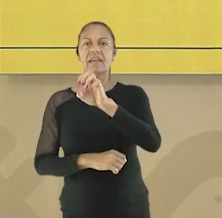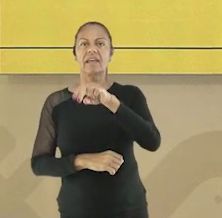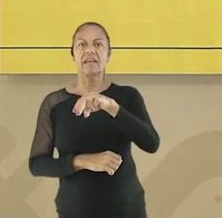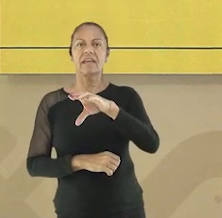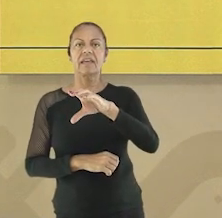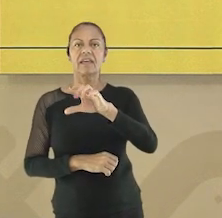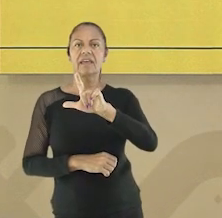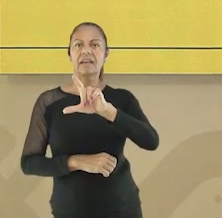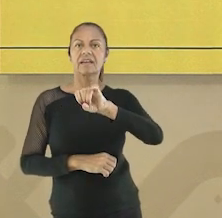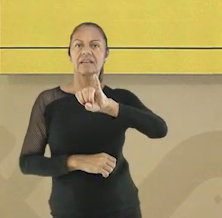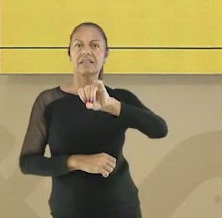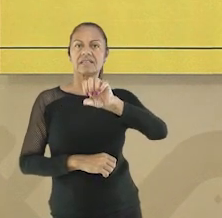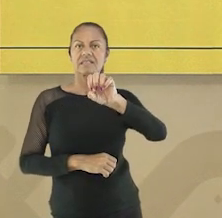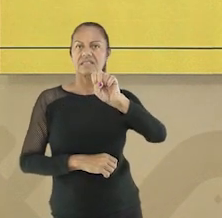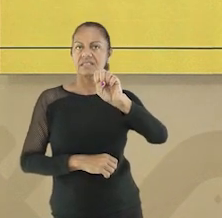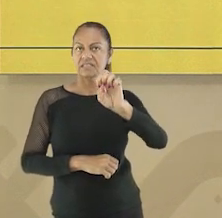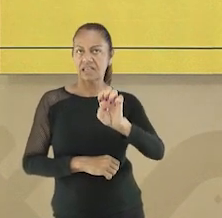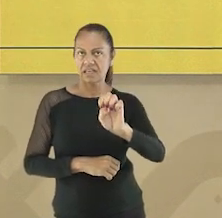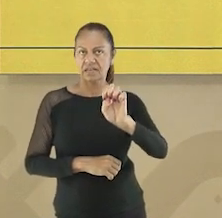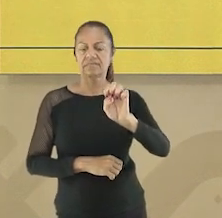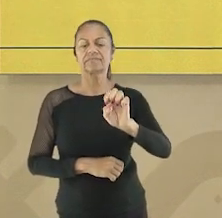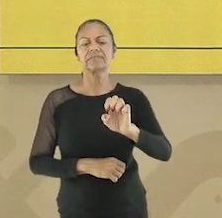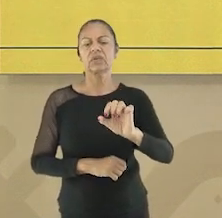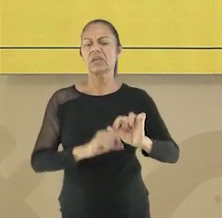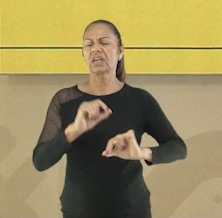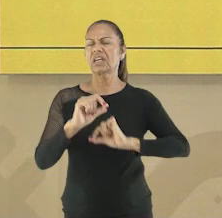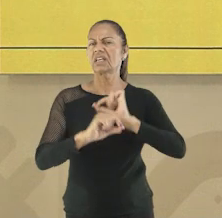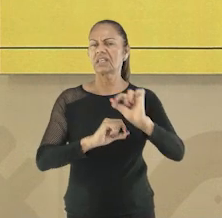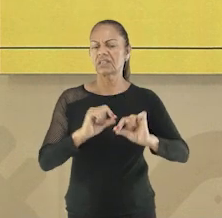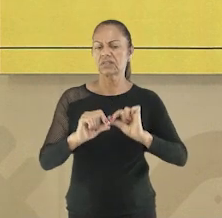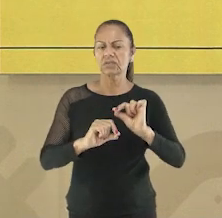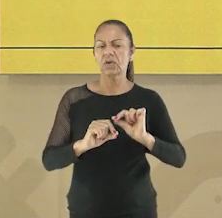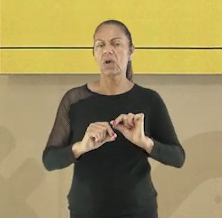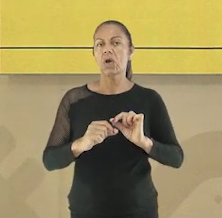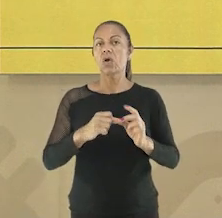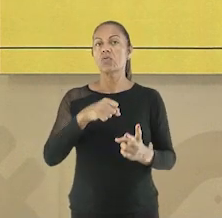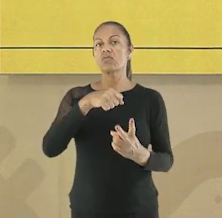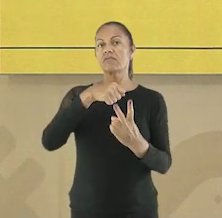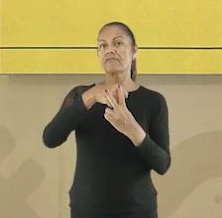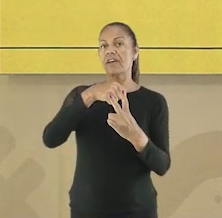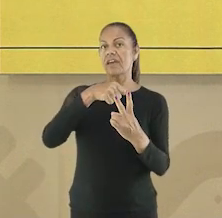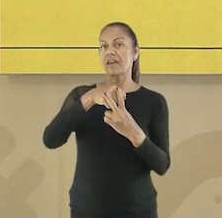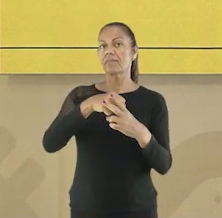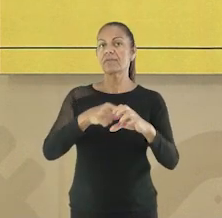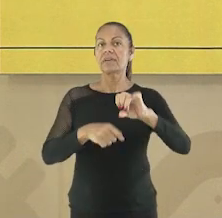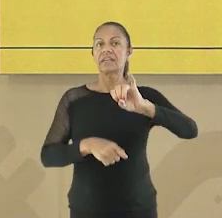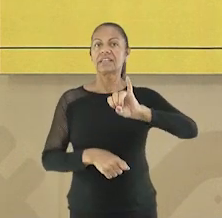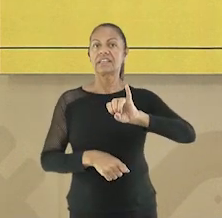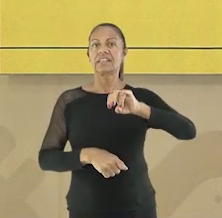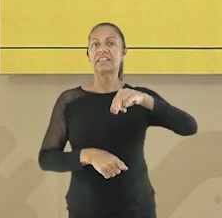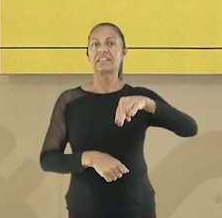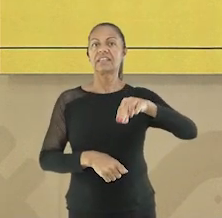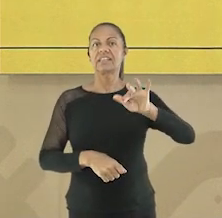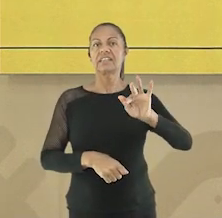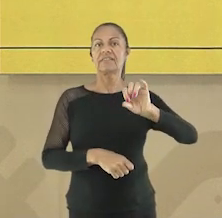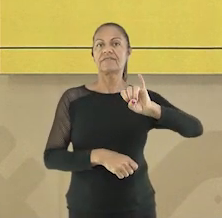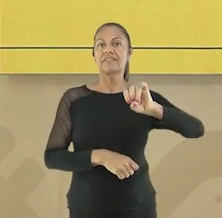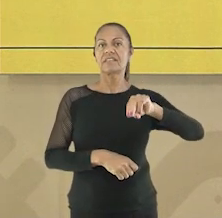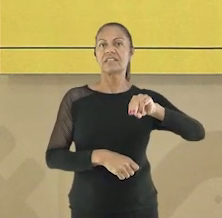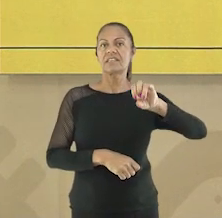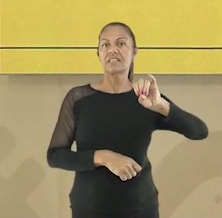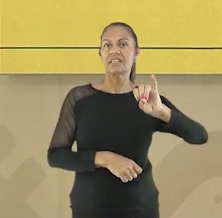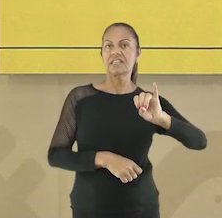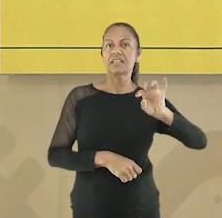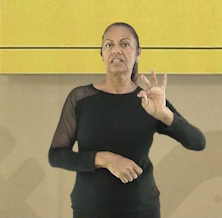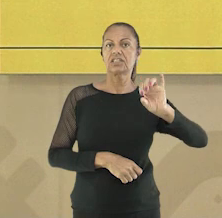oração possui um verbo no infinitivo impessoal. Mas o que é isso? O infinitivo é a forma original do